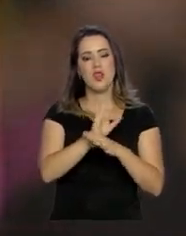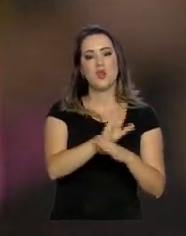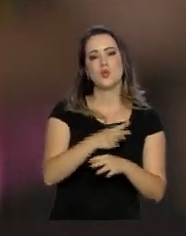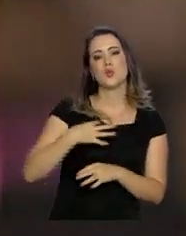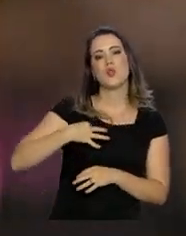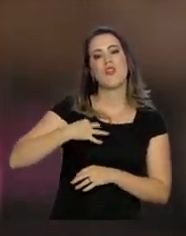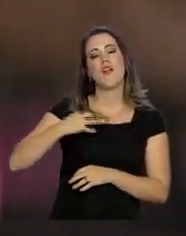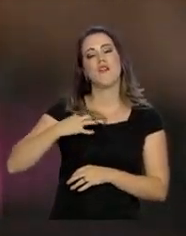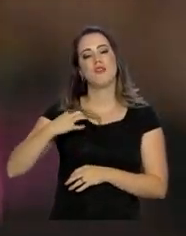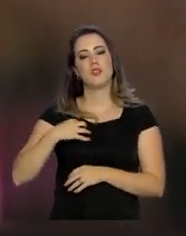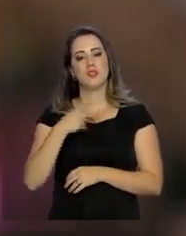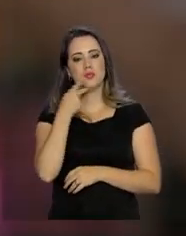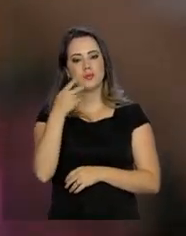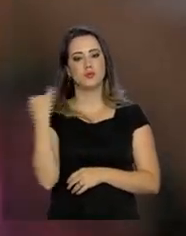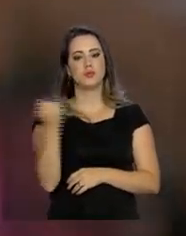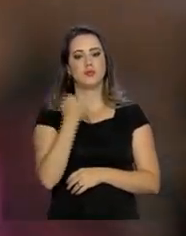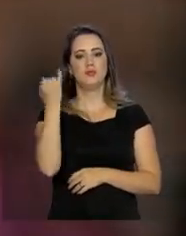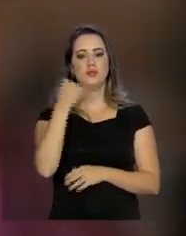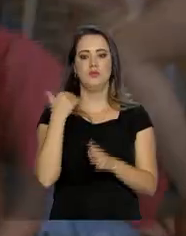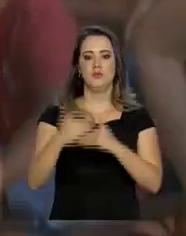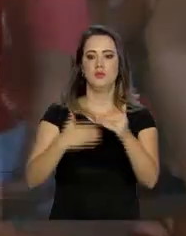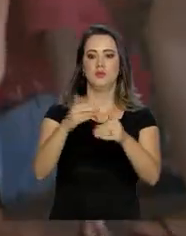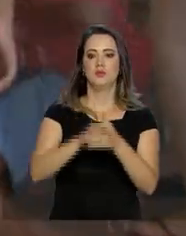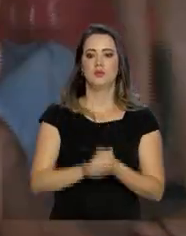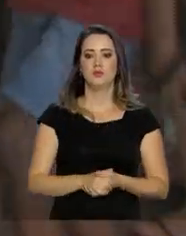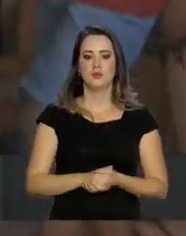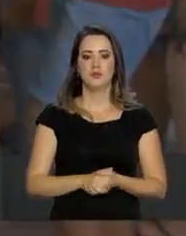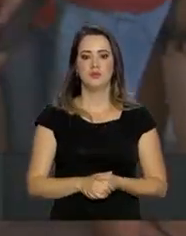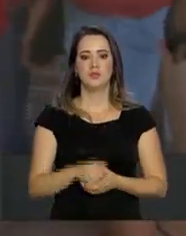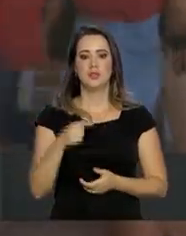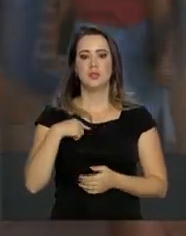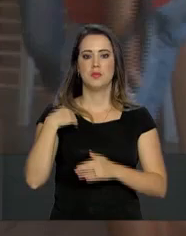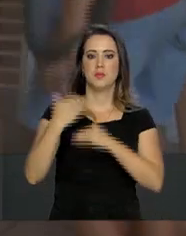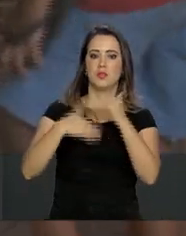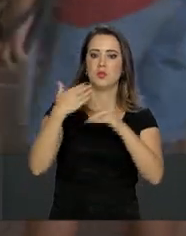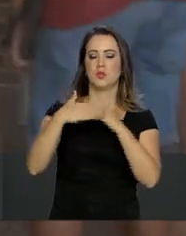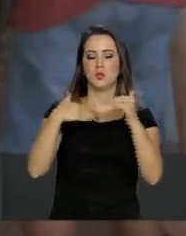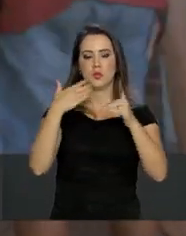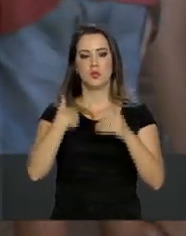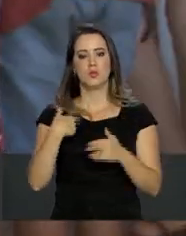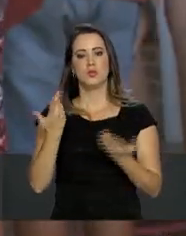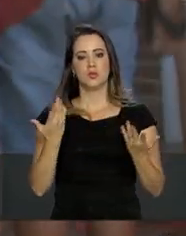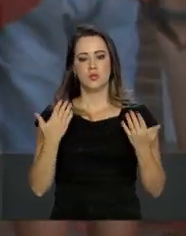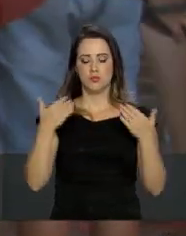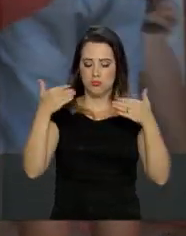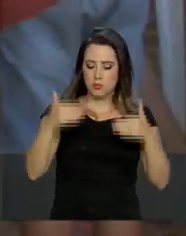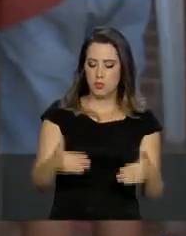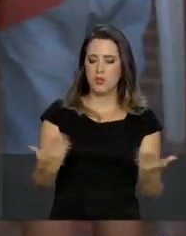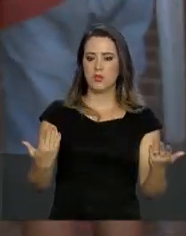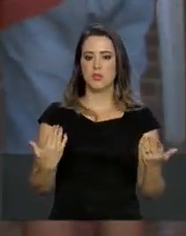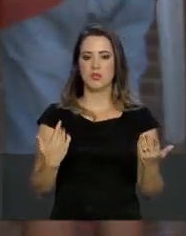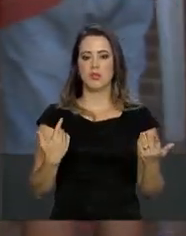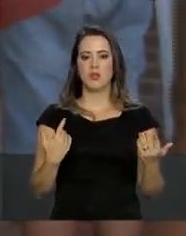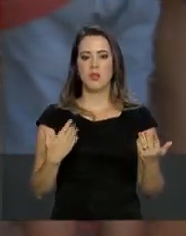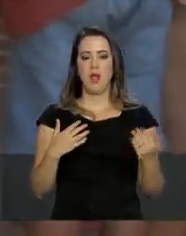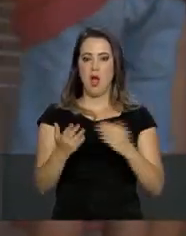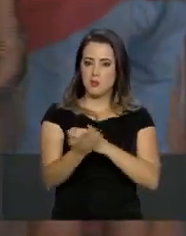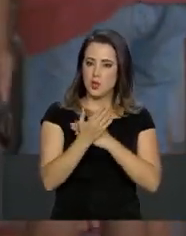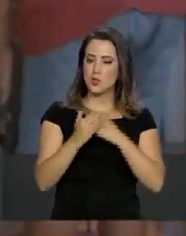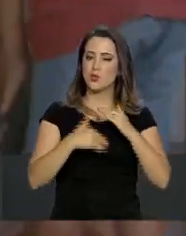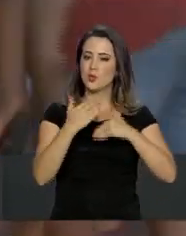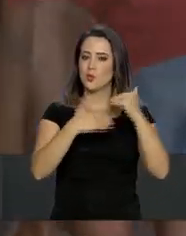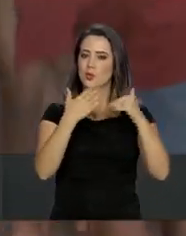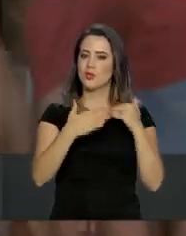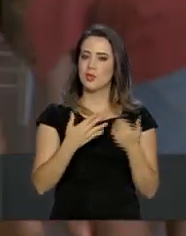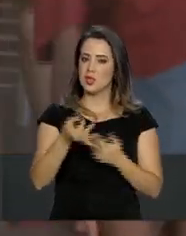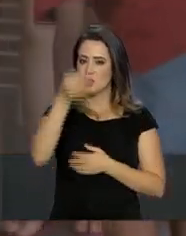e conta como foi importante passar pelo projeto e me ajudou muito a desenvolver um protagonismo ajudou a desenvolver é esse